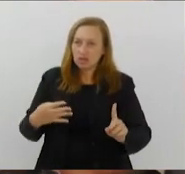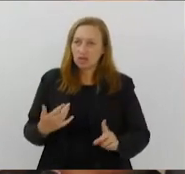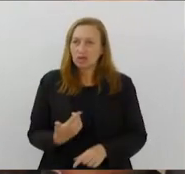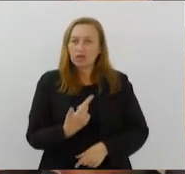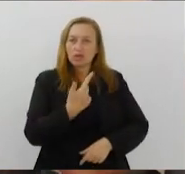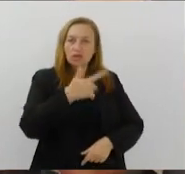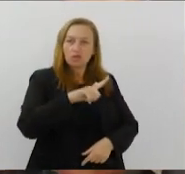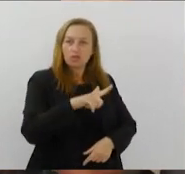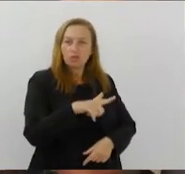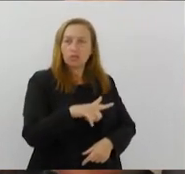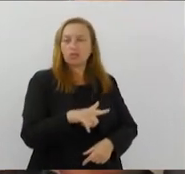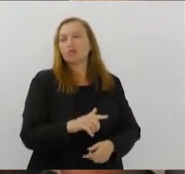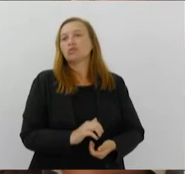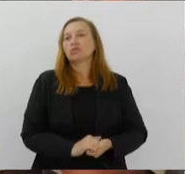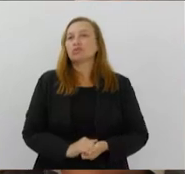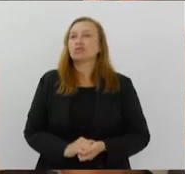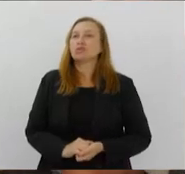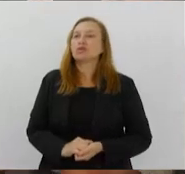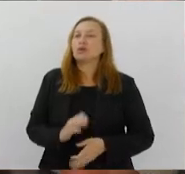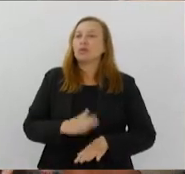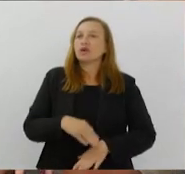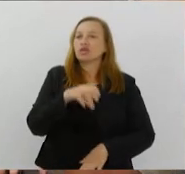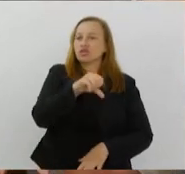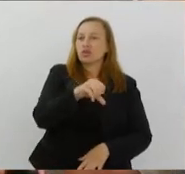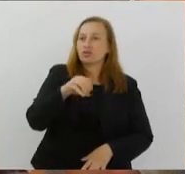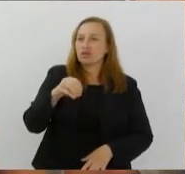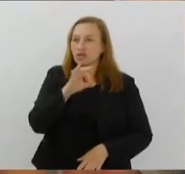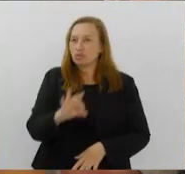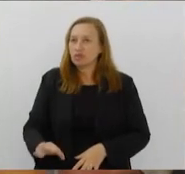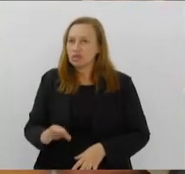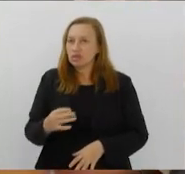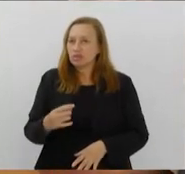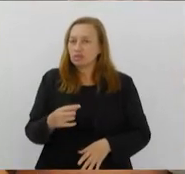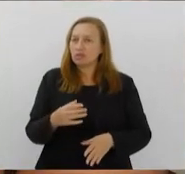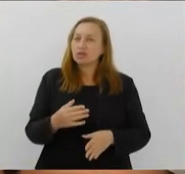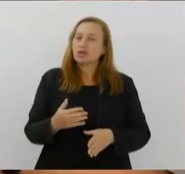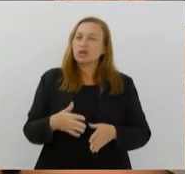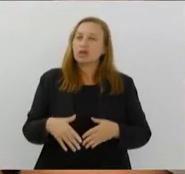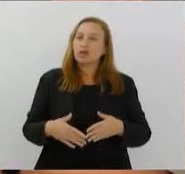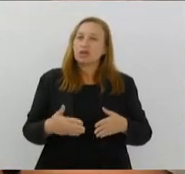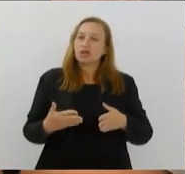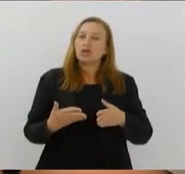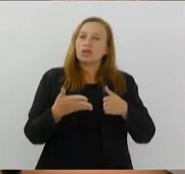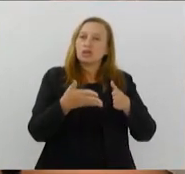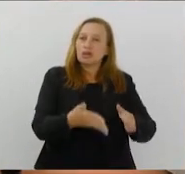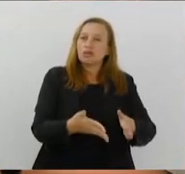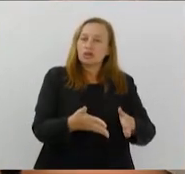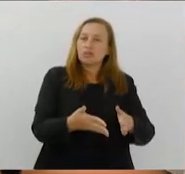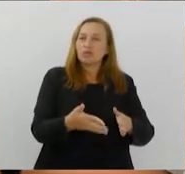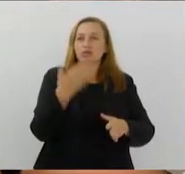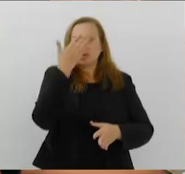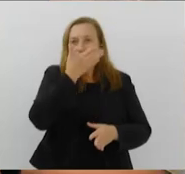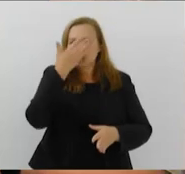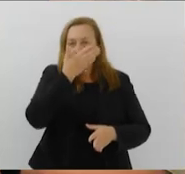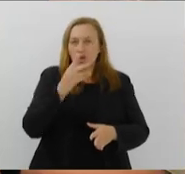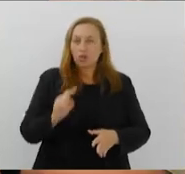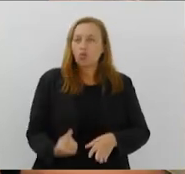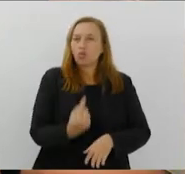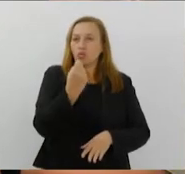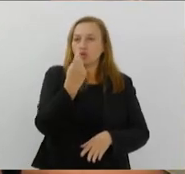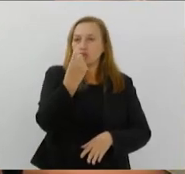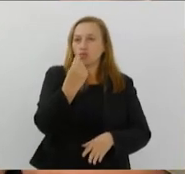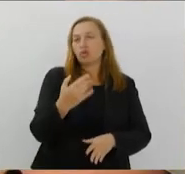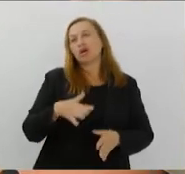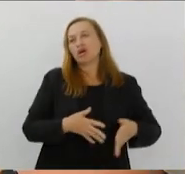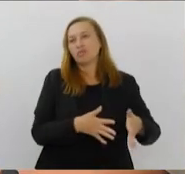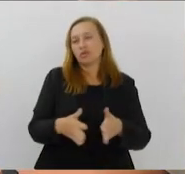índice alarmante, mais de 90% acabam indo para a prostituição como único caminho viável. Lembrando que são pessoas